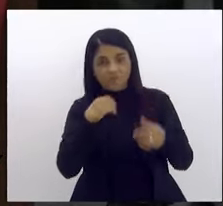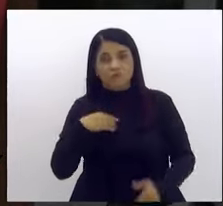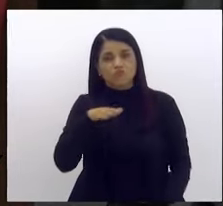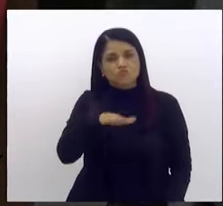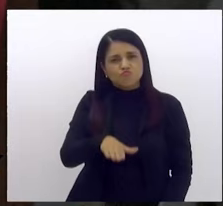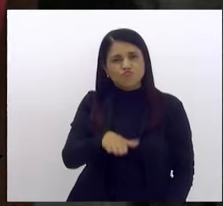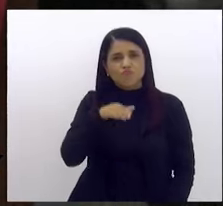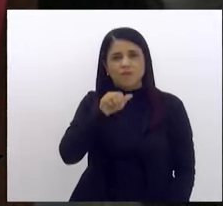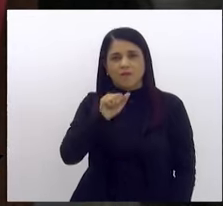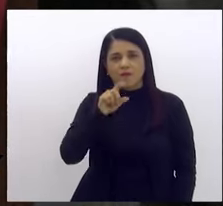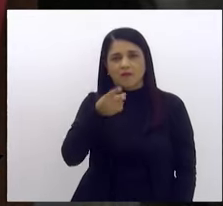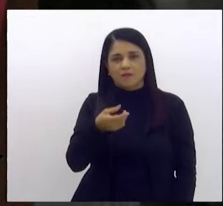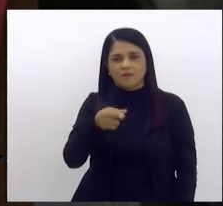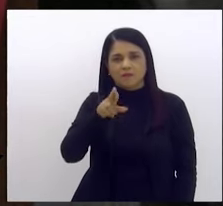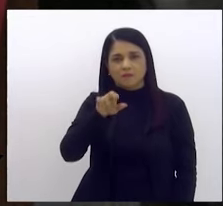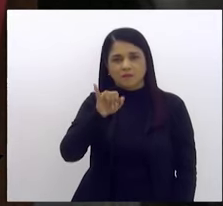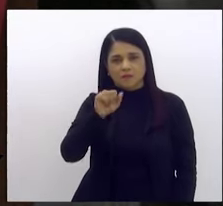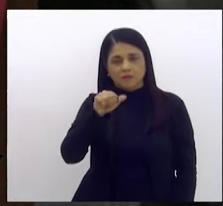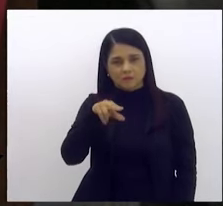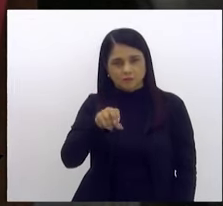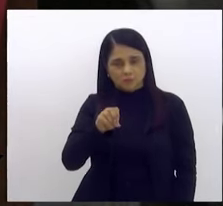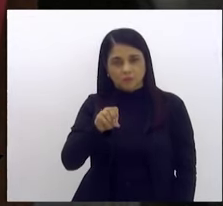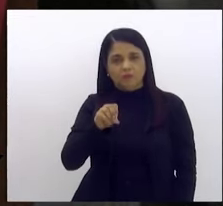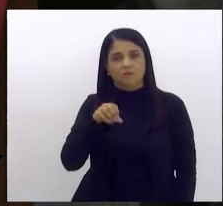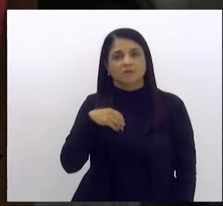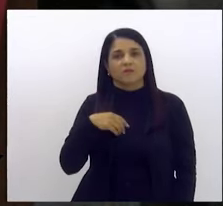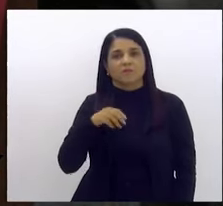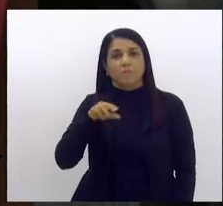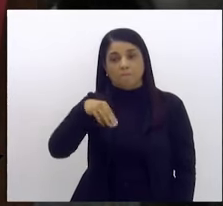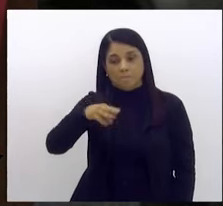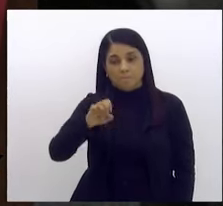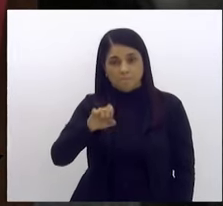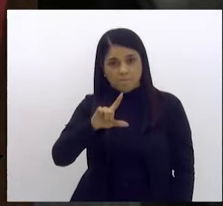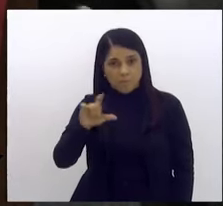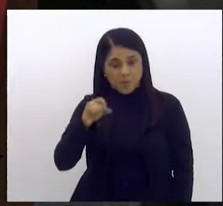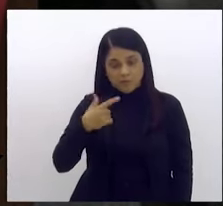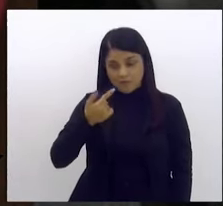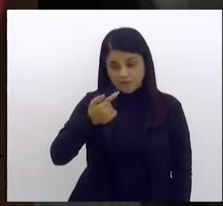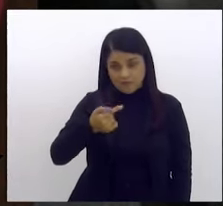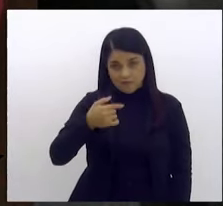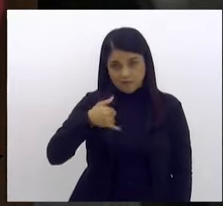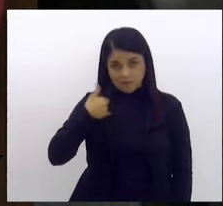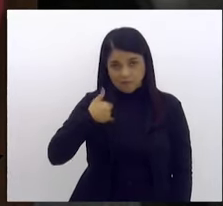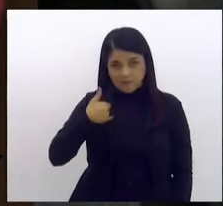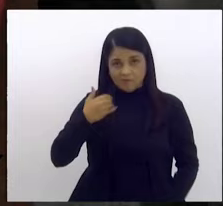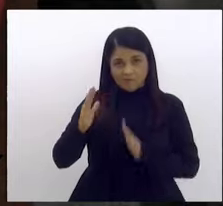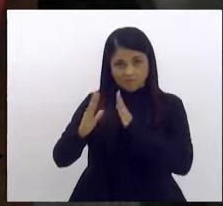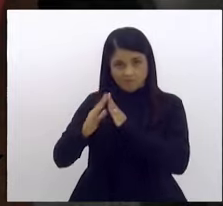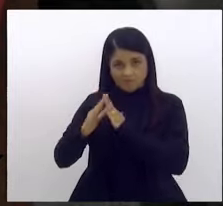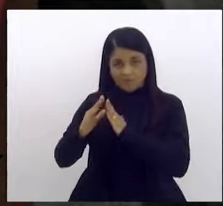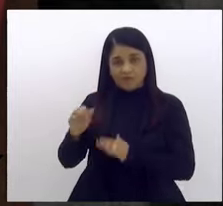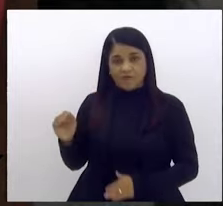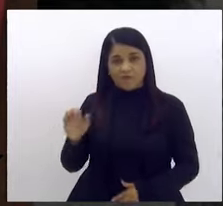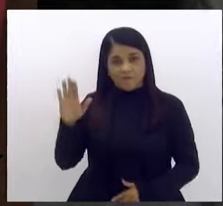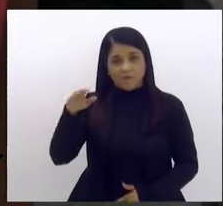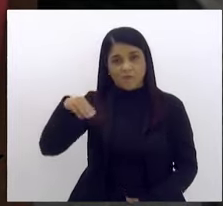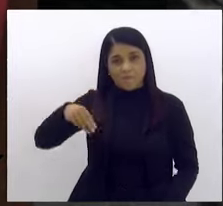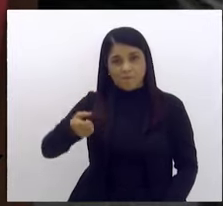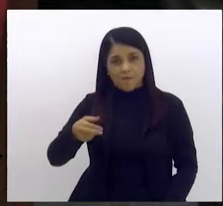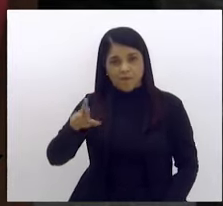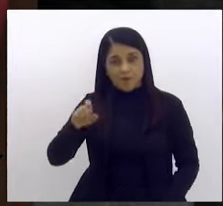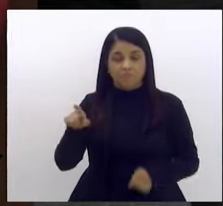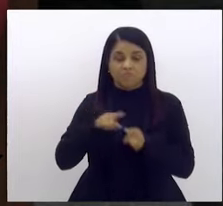Melo, morador da Favela da Maré, que tem 7 anos de idade e que foi diagnosticado com